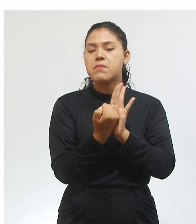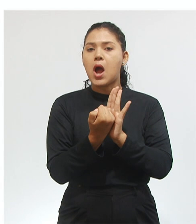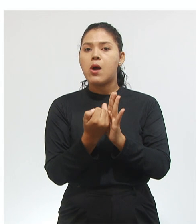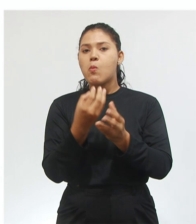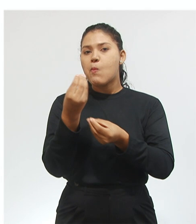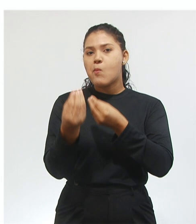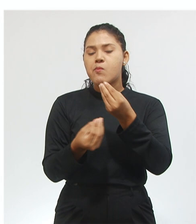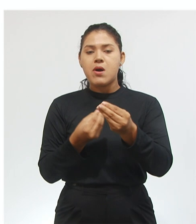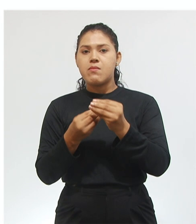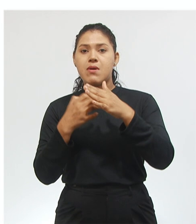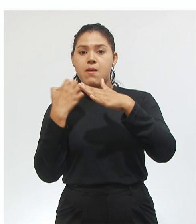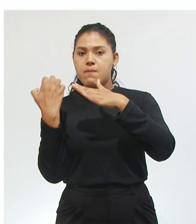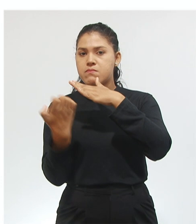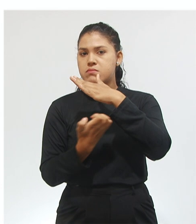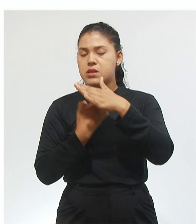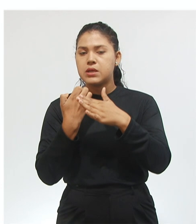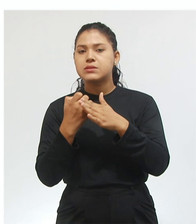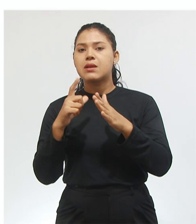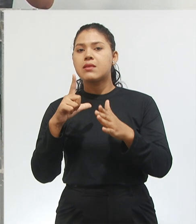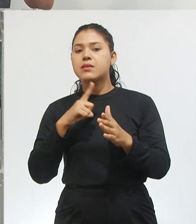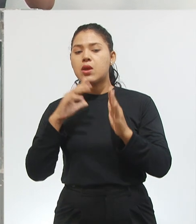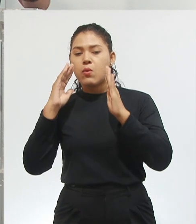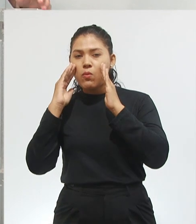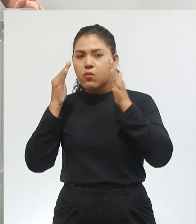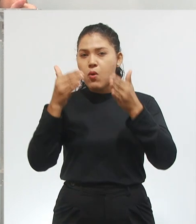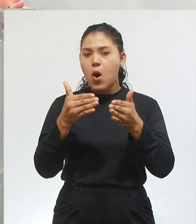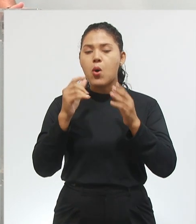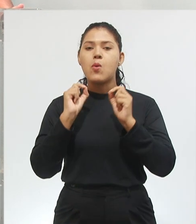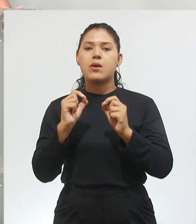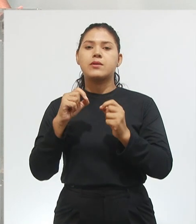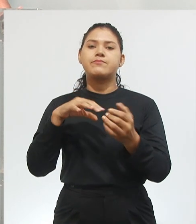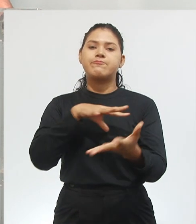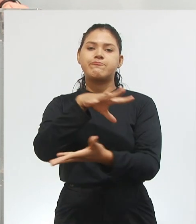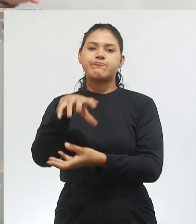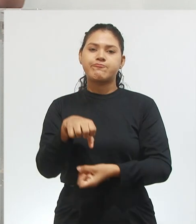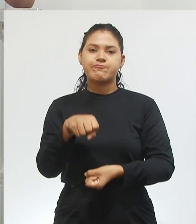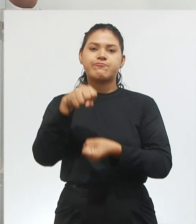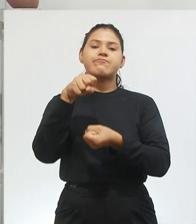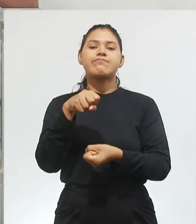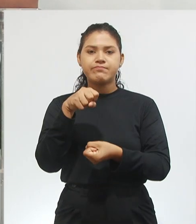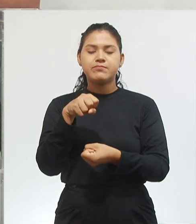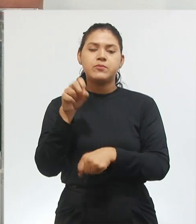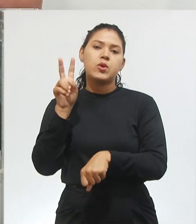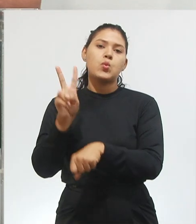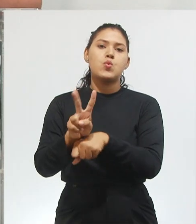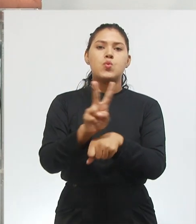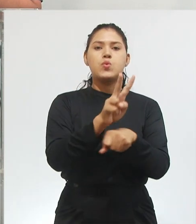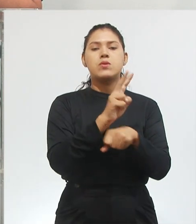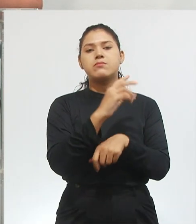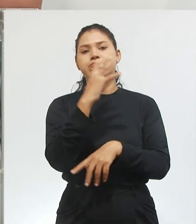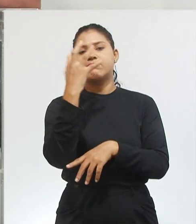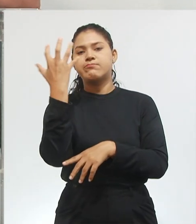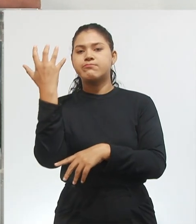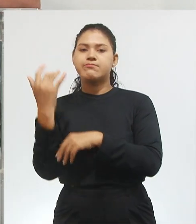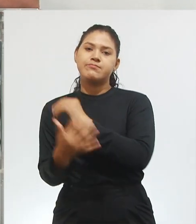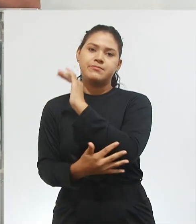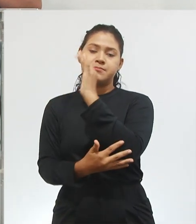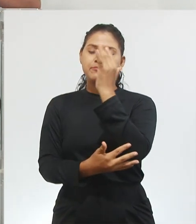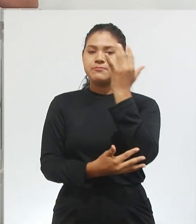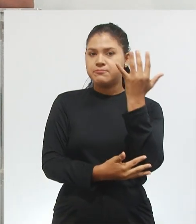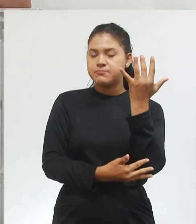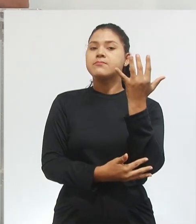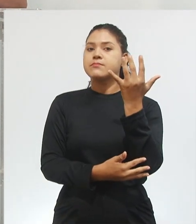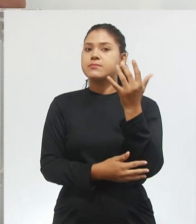como uma organização que está atento à ecoinovação que está atento tanto à questão